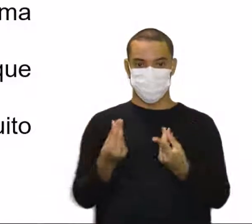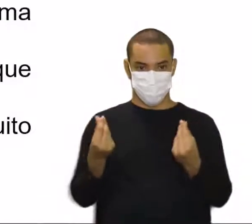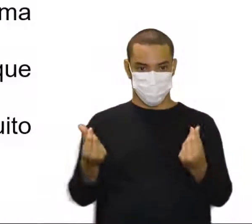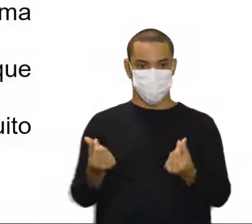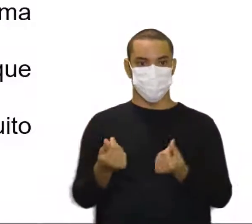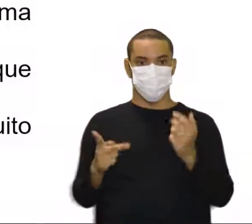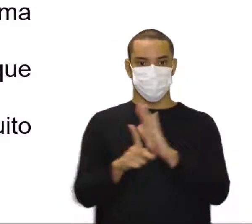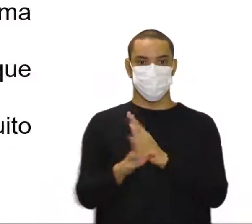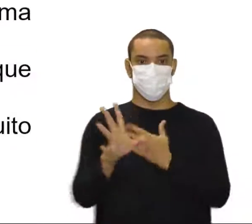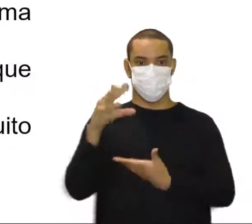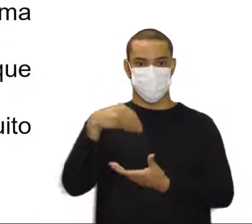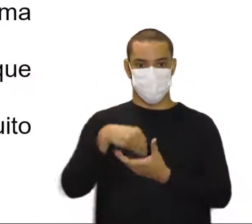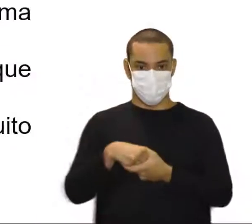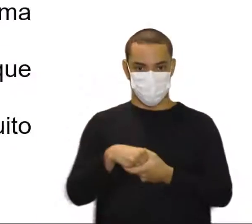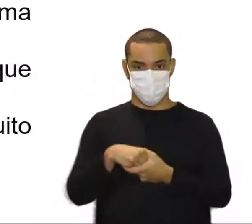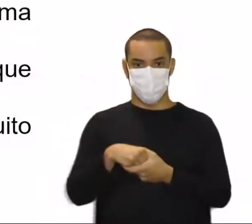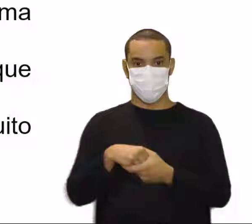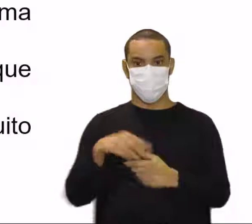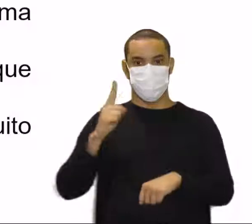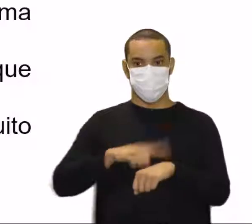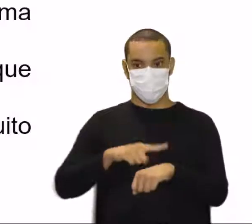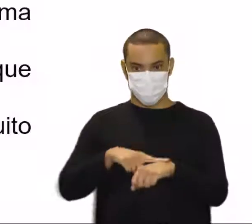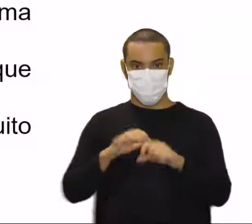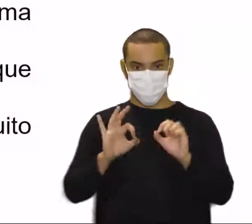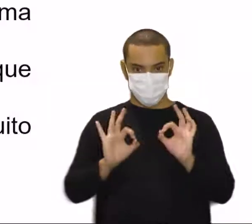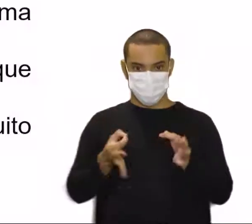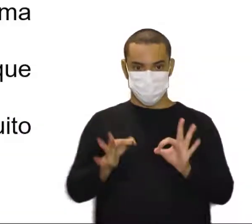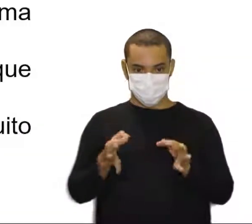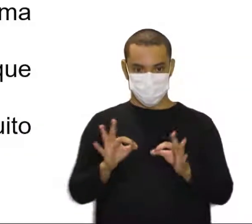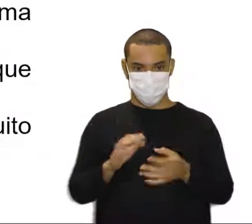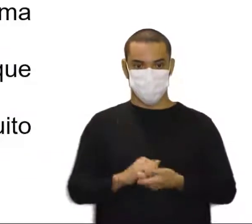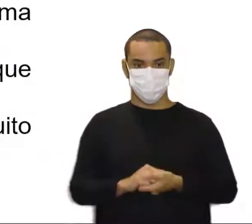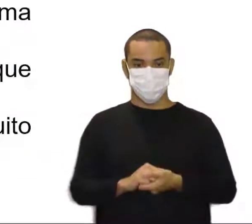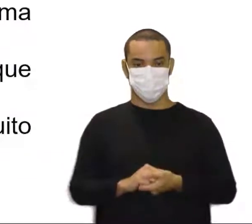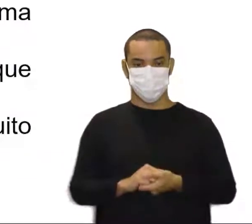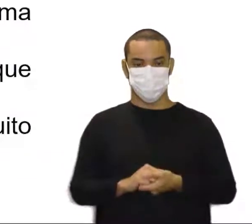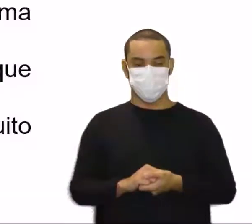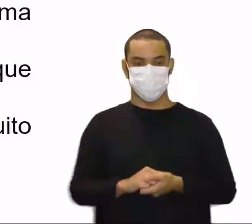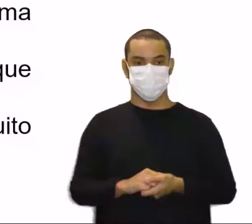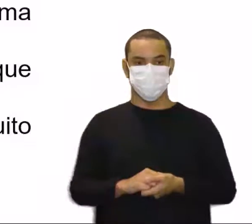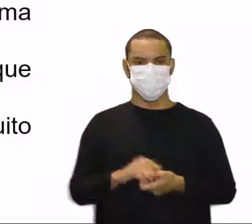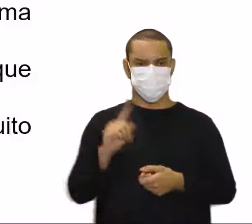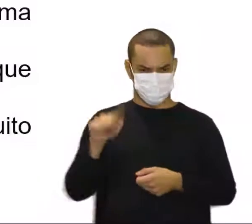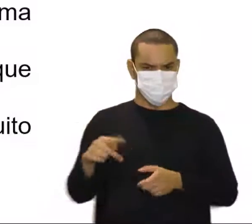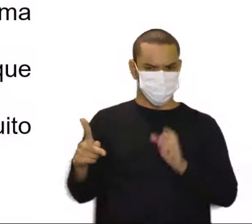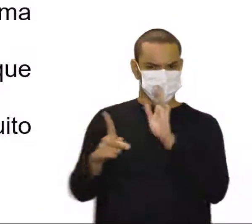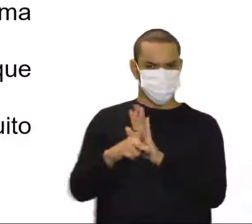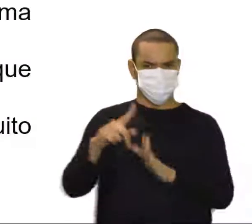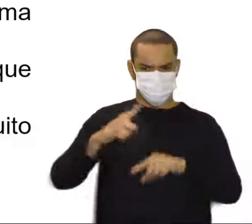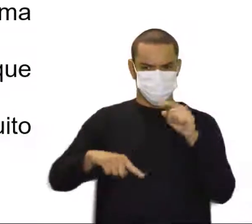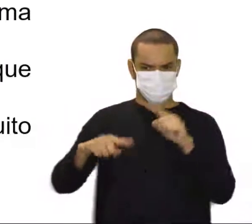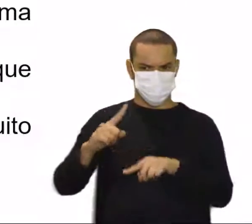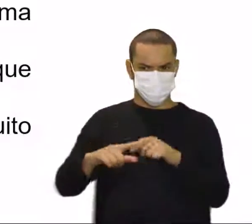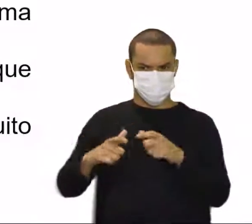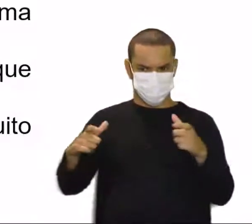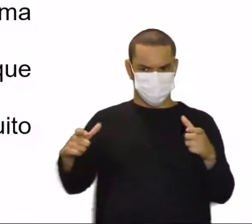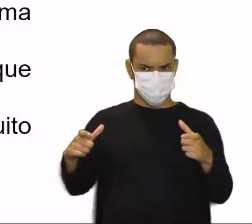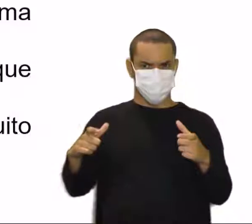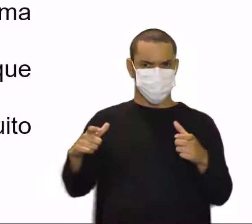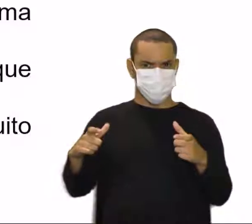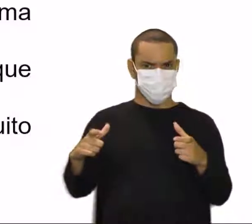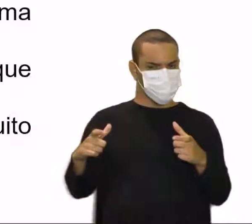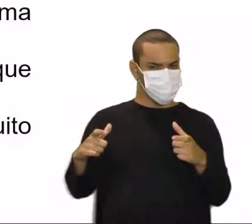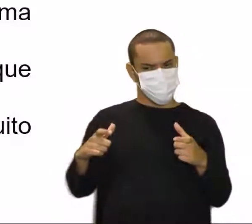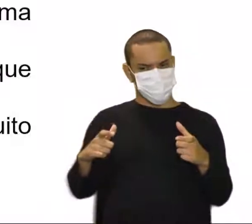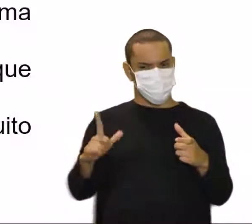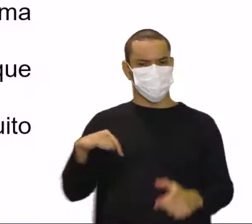do espaço-tempo ou espaço-tempo. Pessoal, elas são provenientes de objetos grandes. Nós